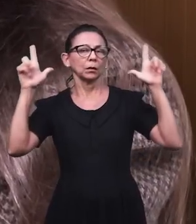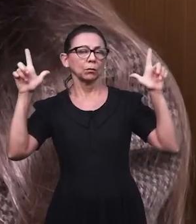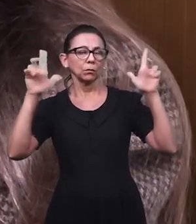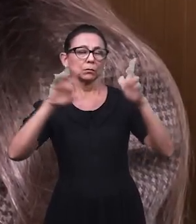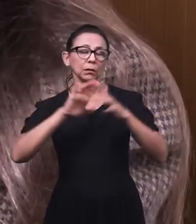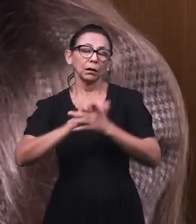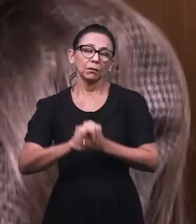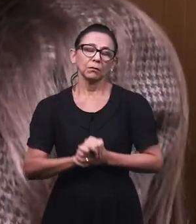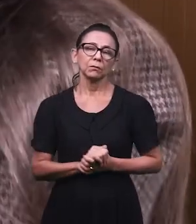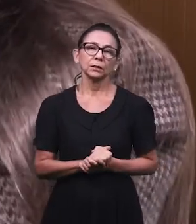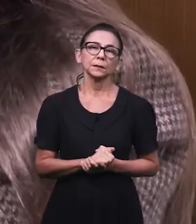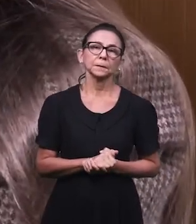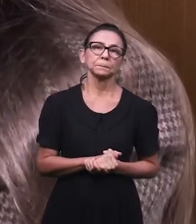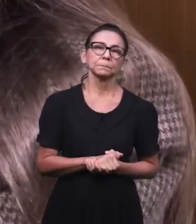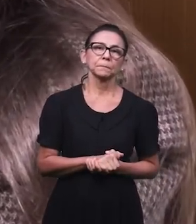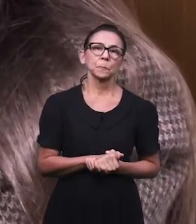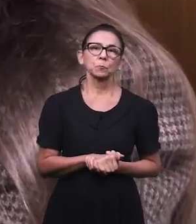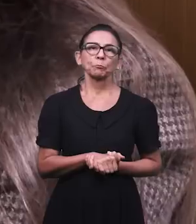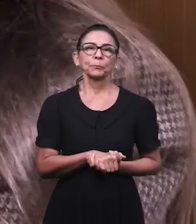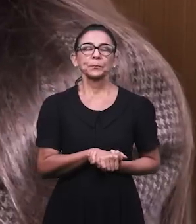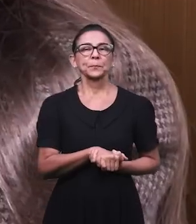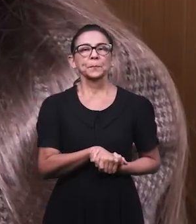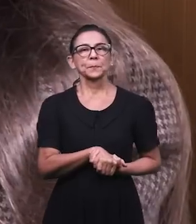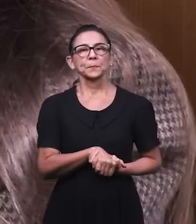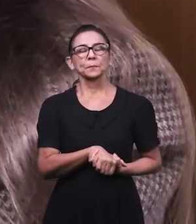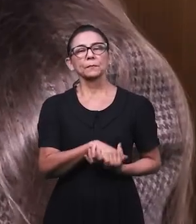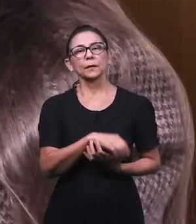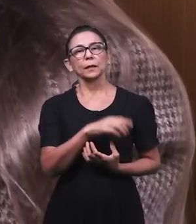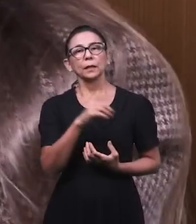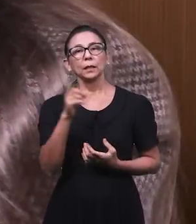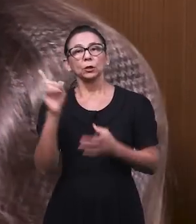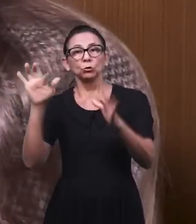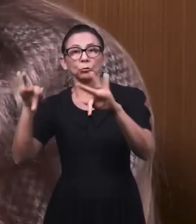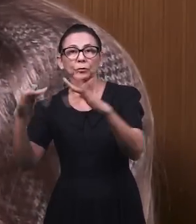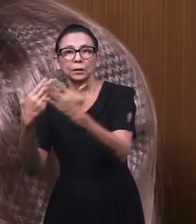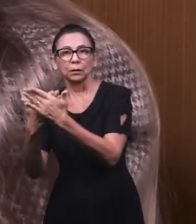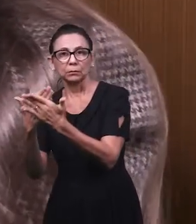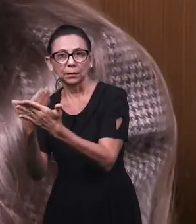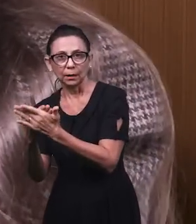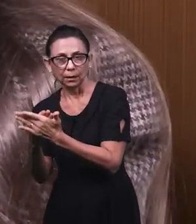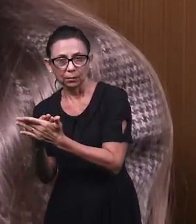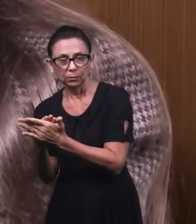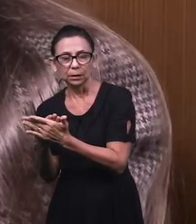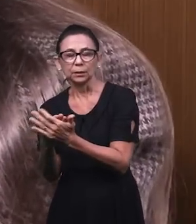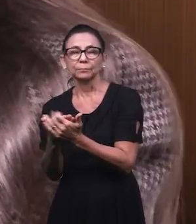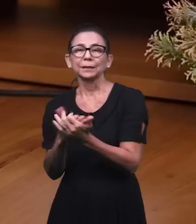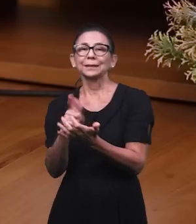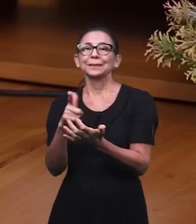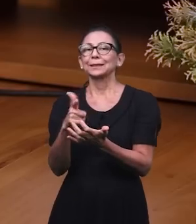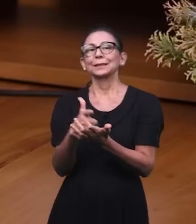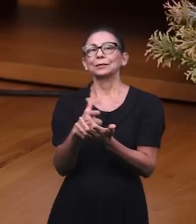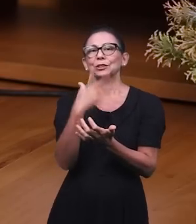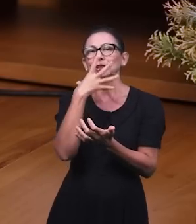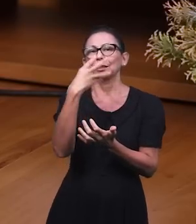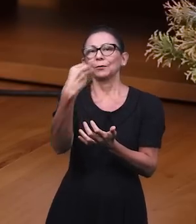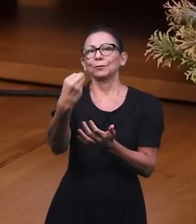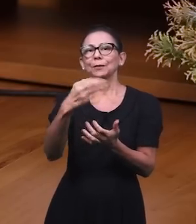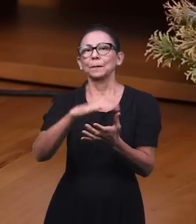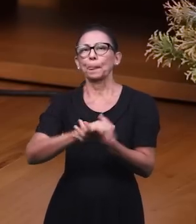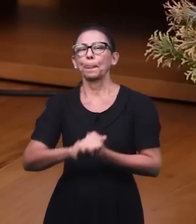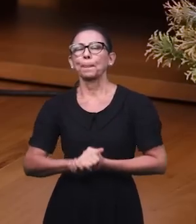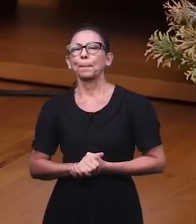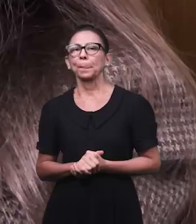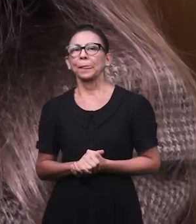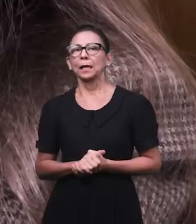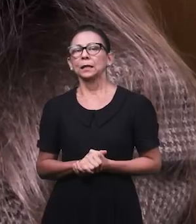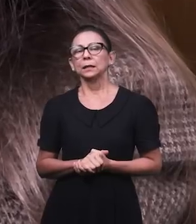meu terceiro ano, minha aula, né? Então, meus pais desciam todos os dias para me buscar na escola. Eu saía de madrugada,